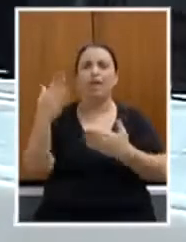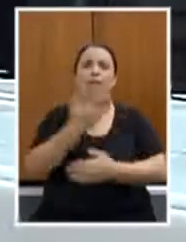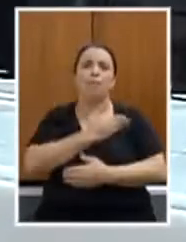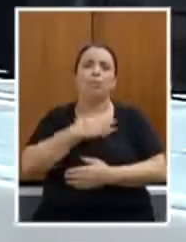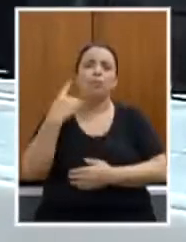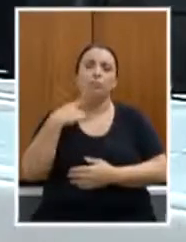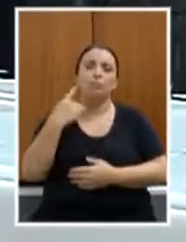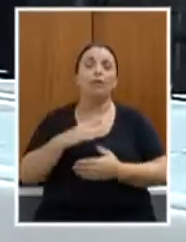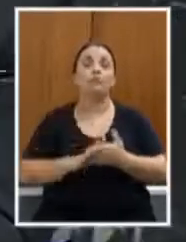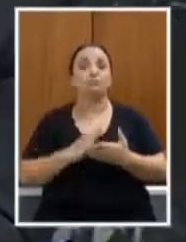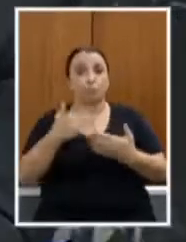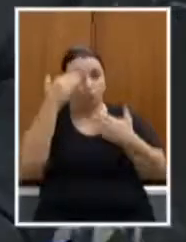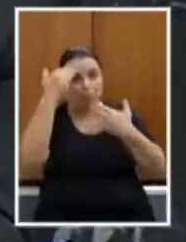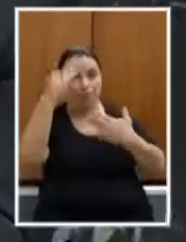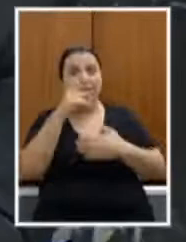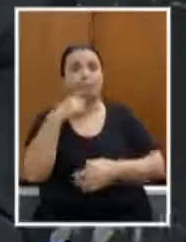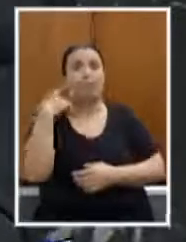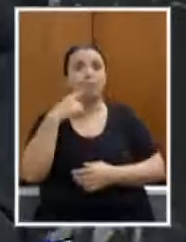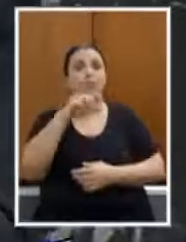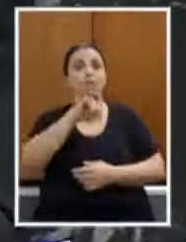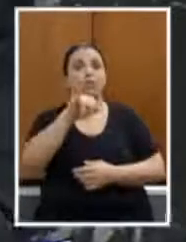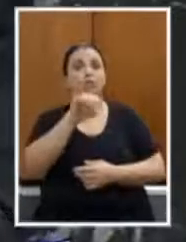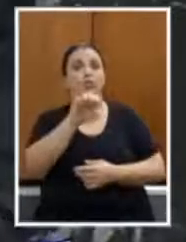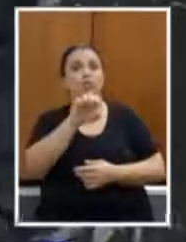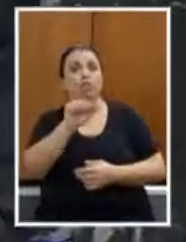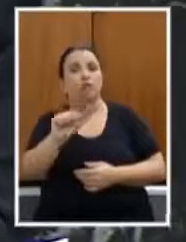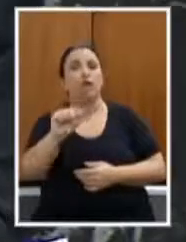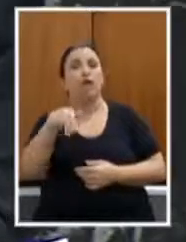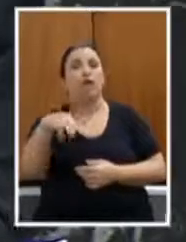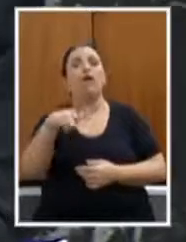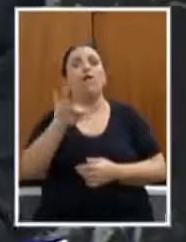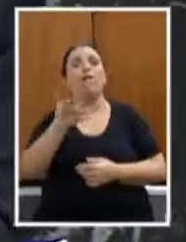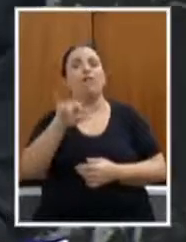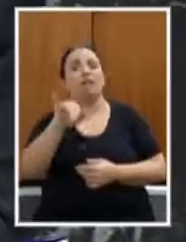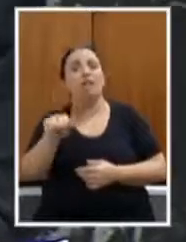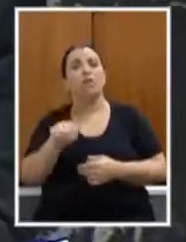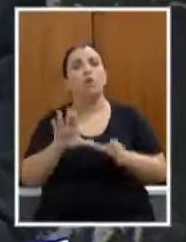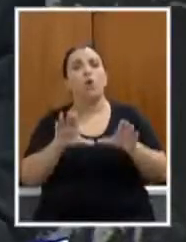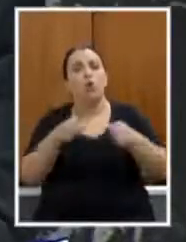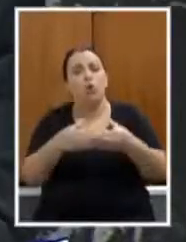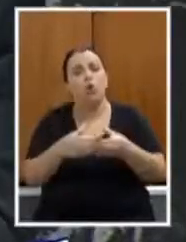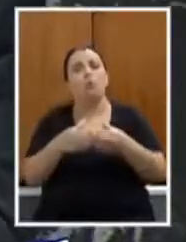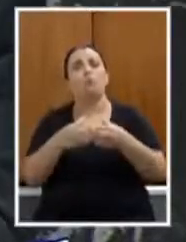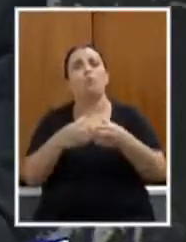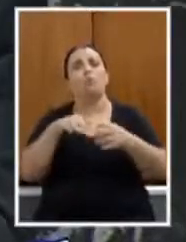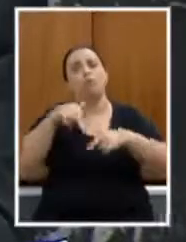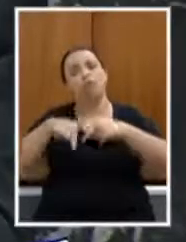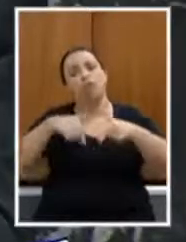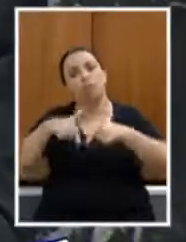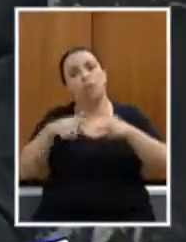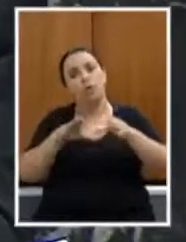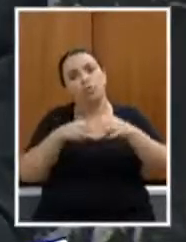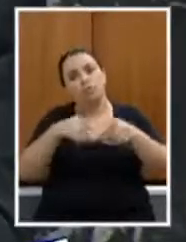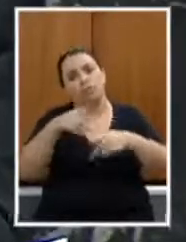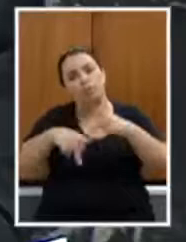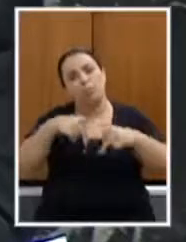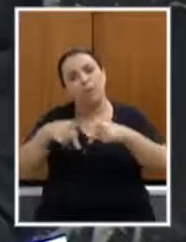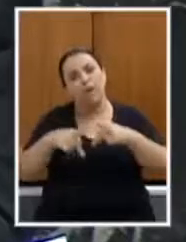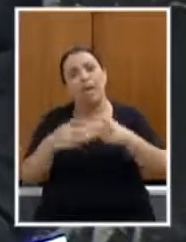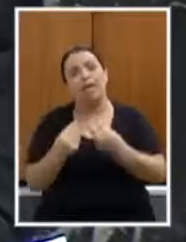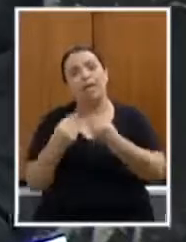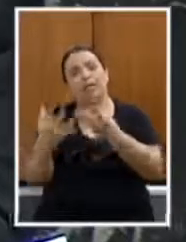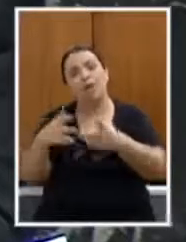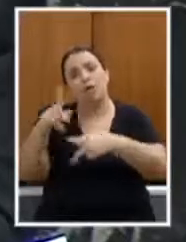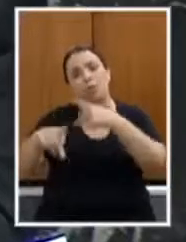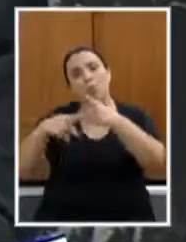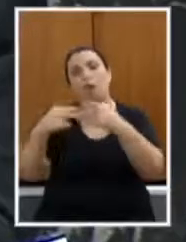Jean Freire. Parabéns pelo trabalho importante da Comissão de Participação Popular, que faz a voz da população cada